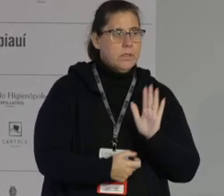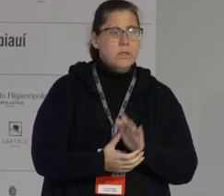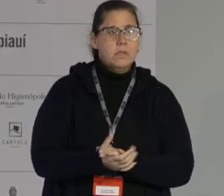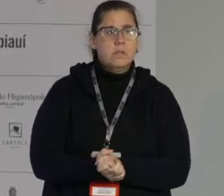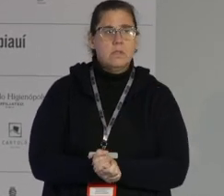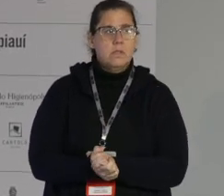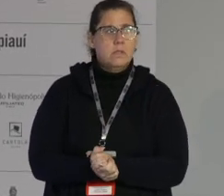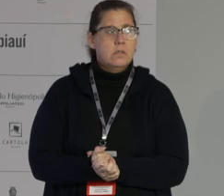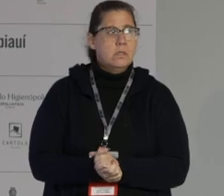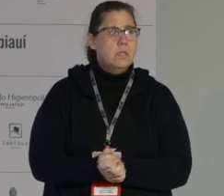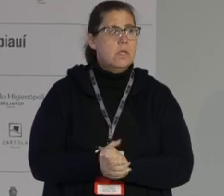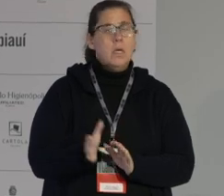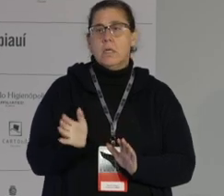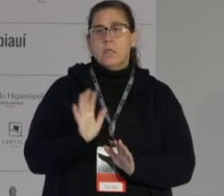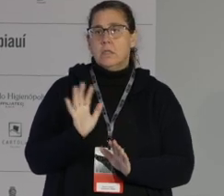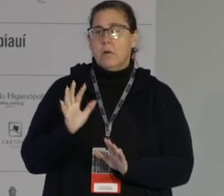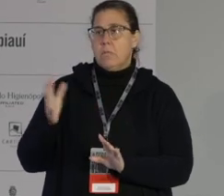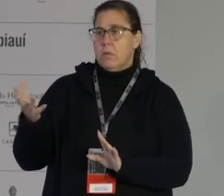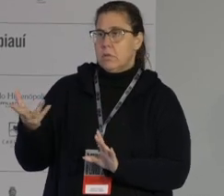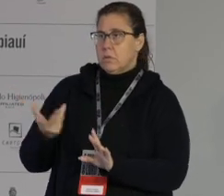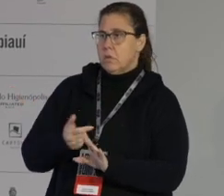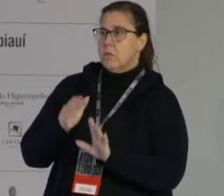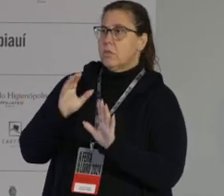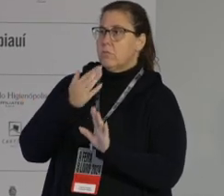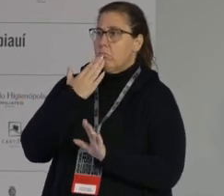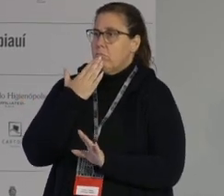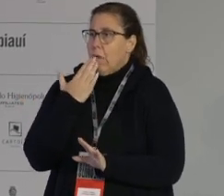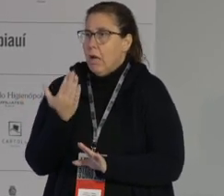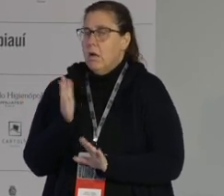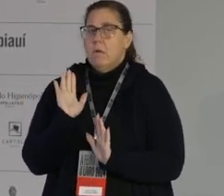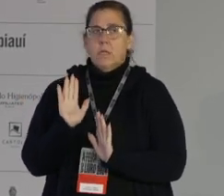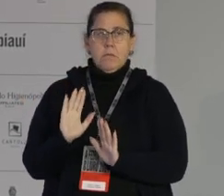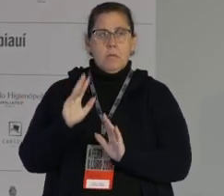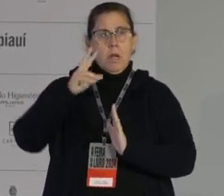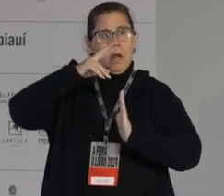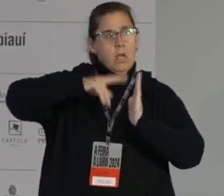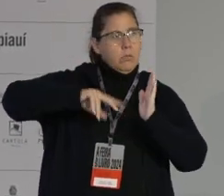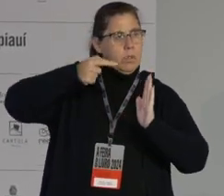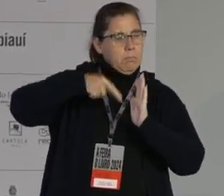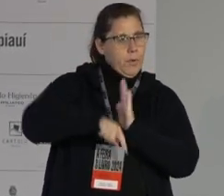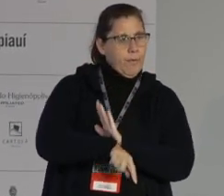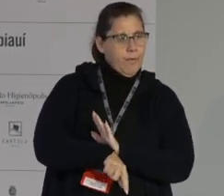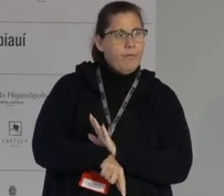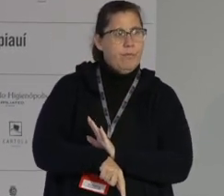não pelos elogios, mas pela leitura assim, profunda que ela fez e tal.